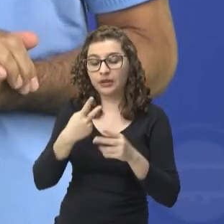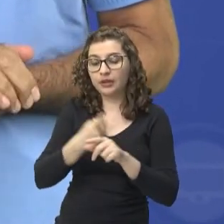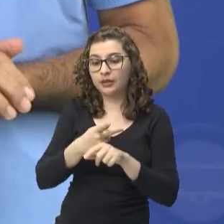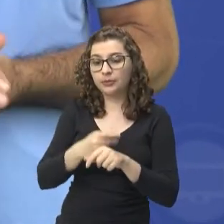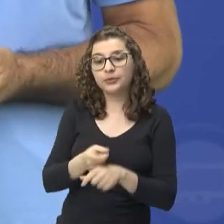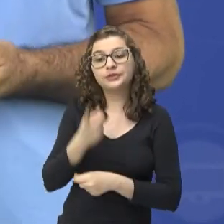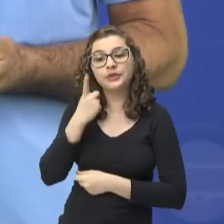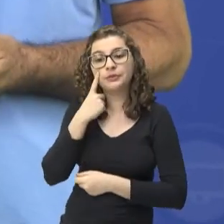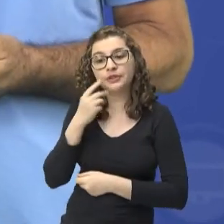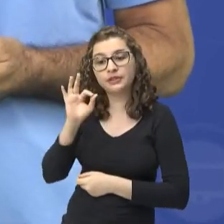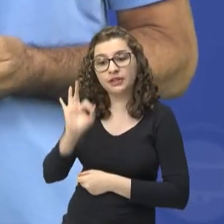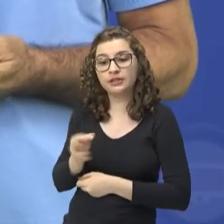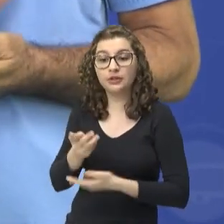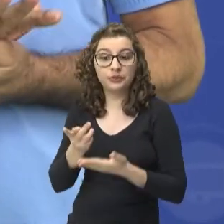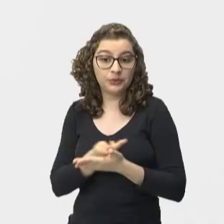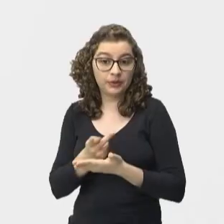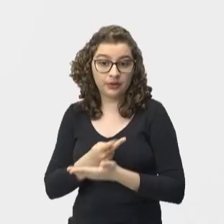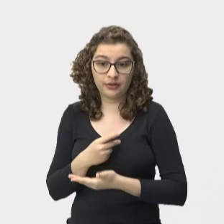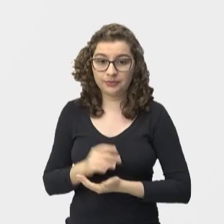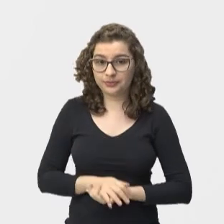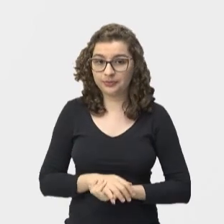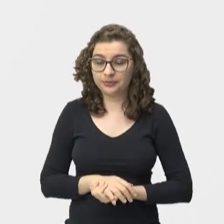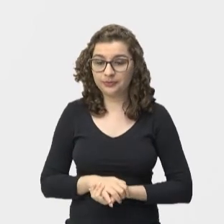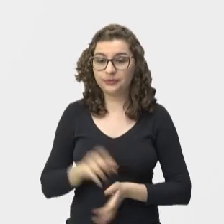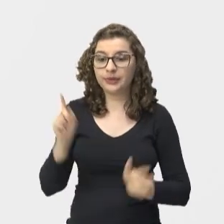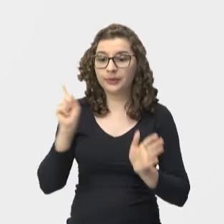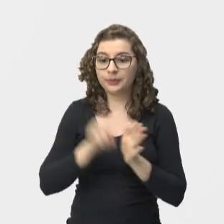correção. Vamos lá para a questão 1.